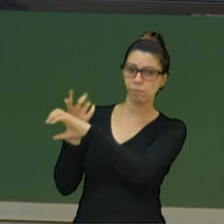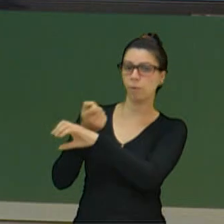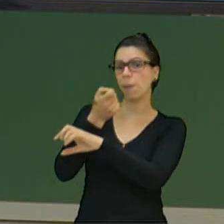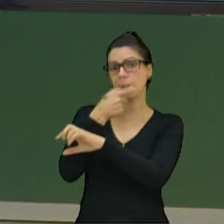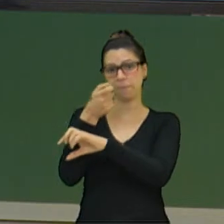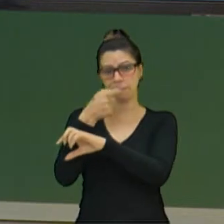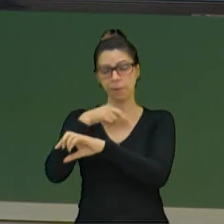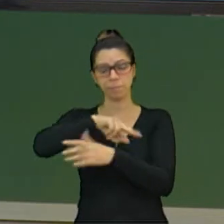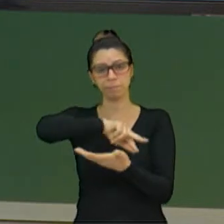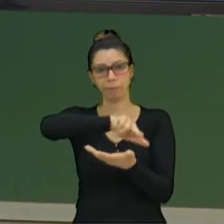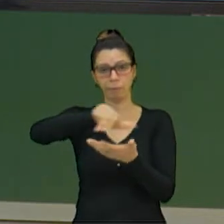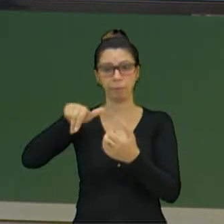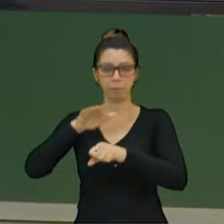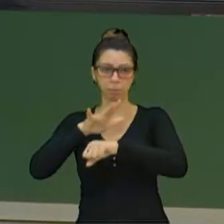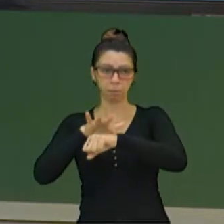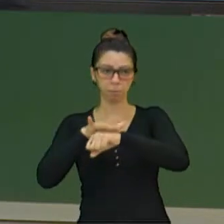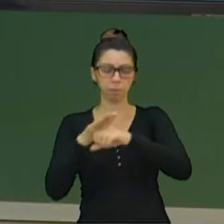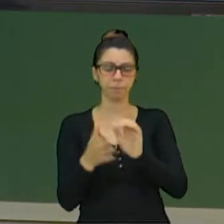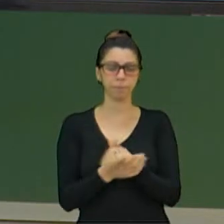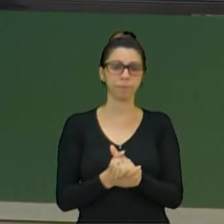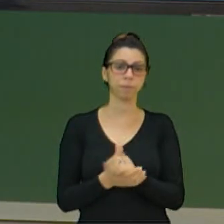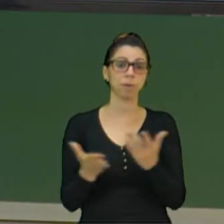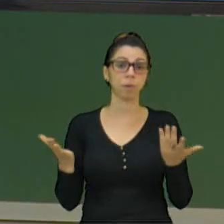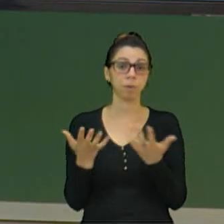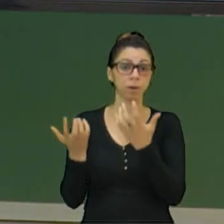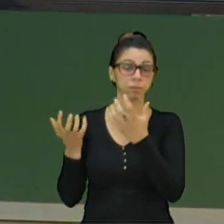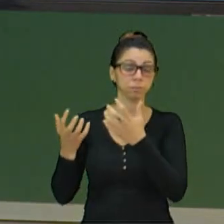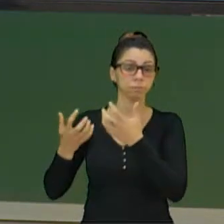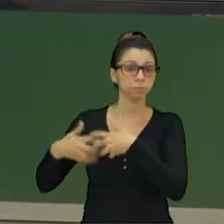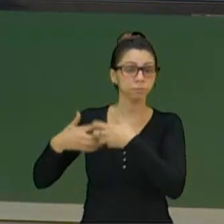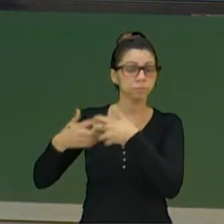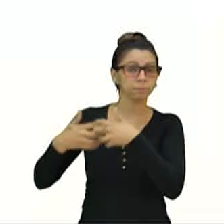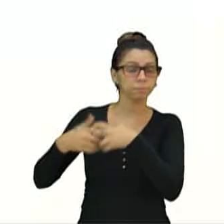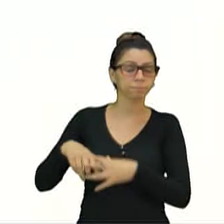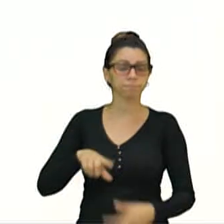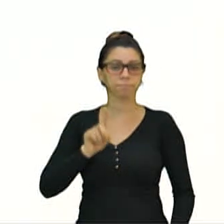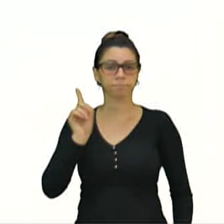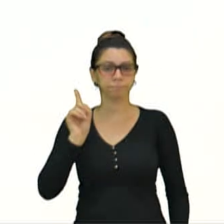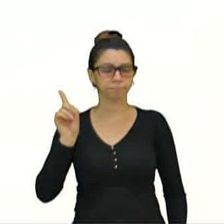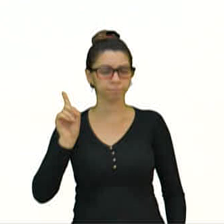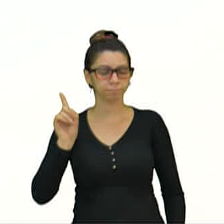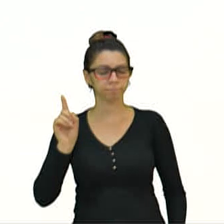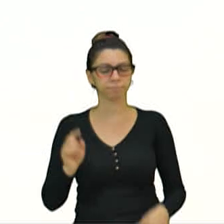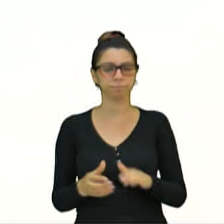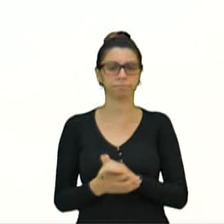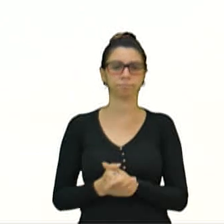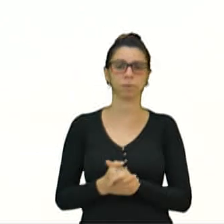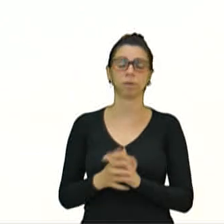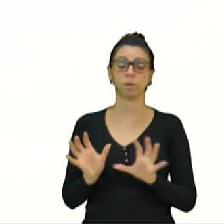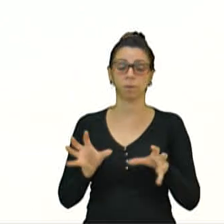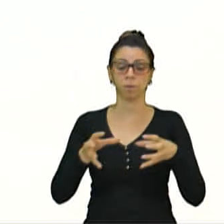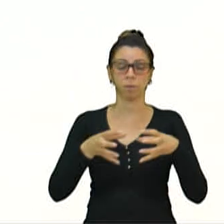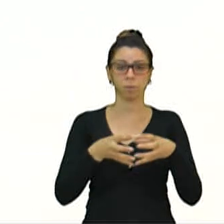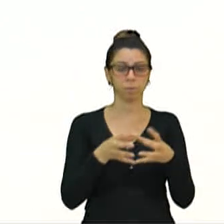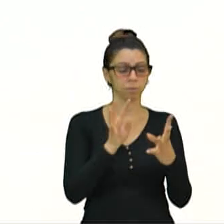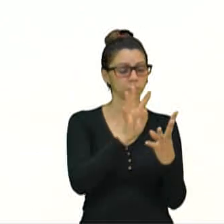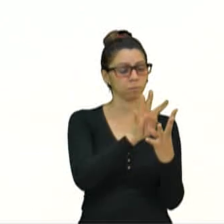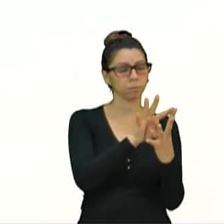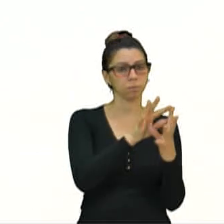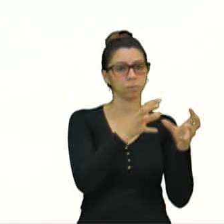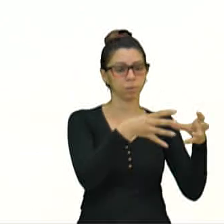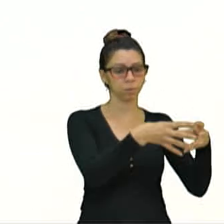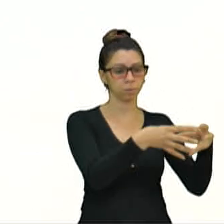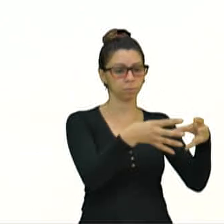coisas. Agora vamos pensar um pouquinho em tudo isso. As gimnospermas são divididas em 4 classes